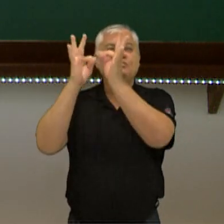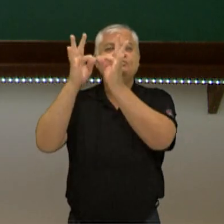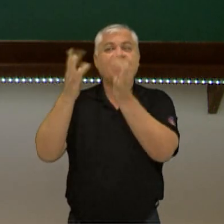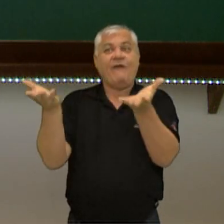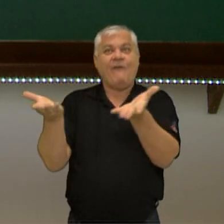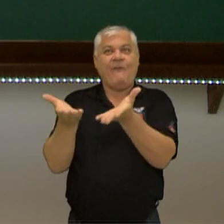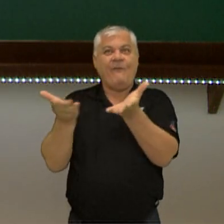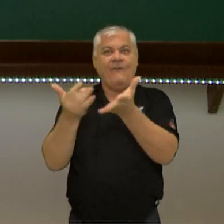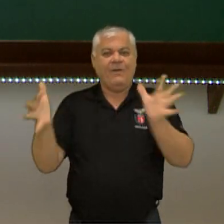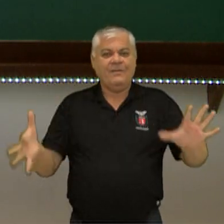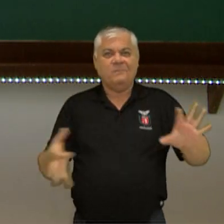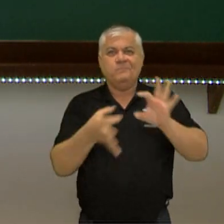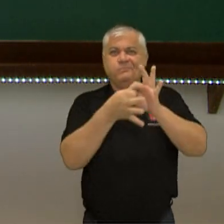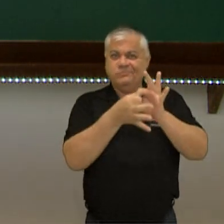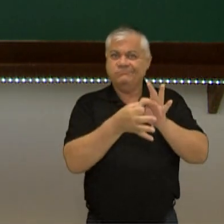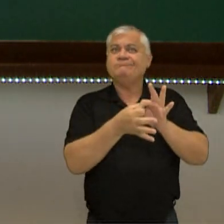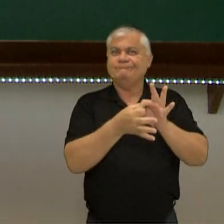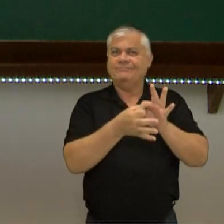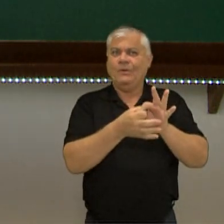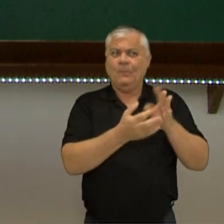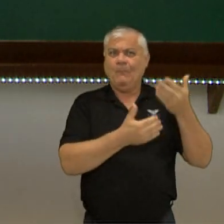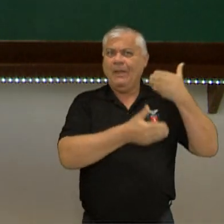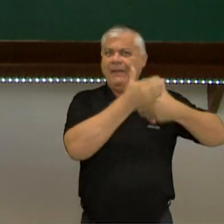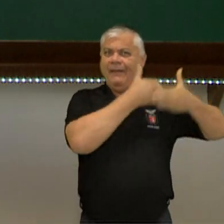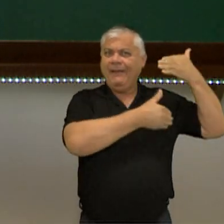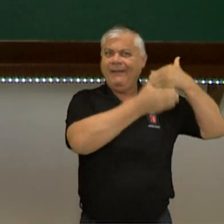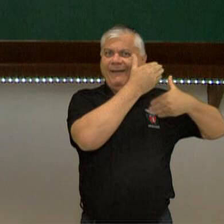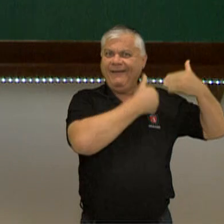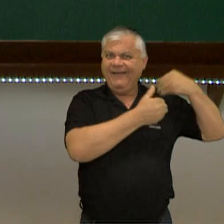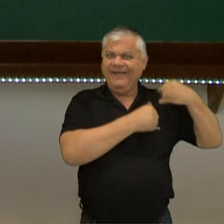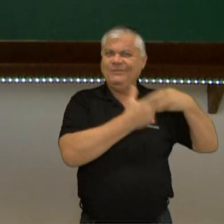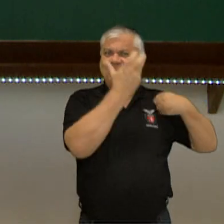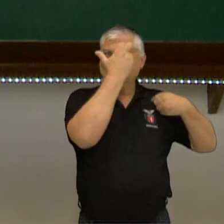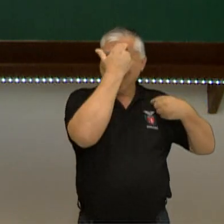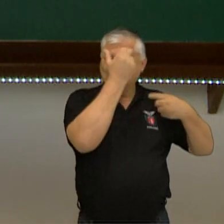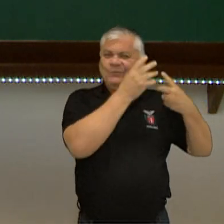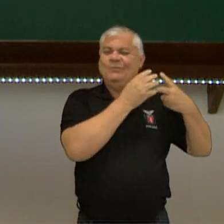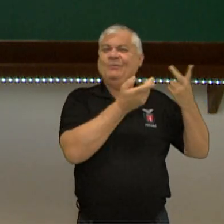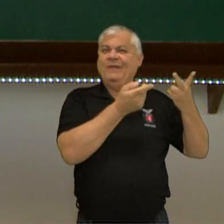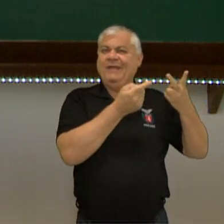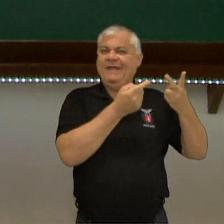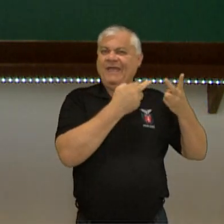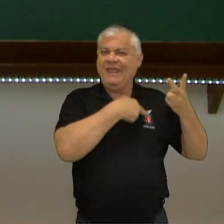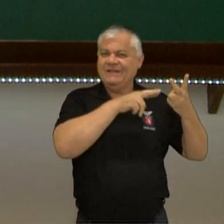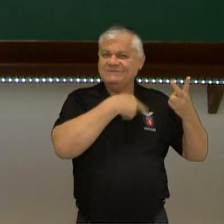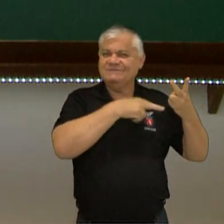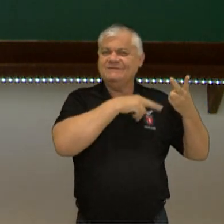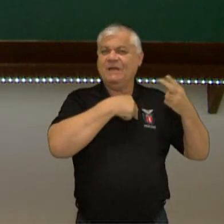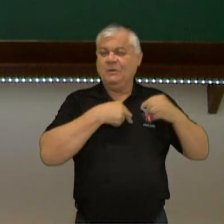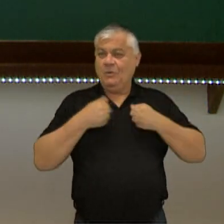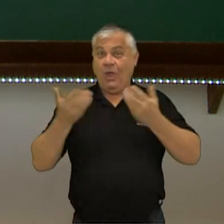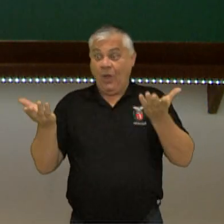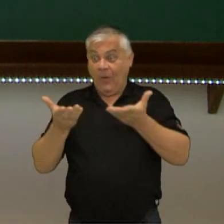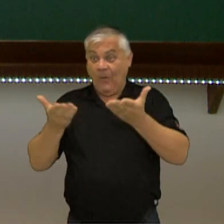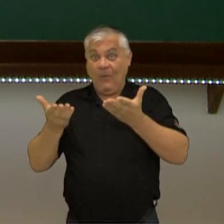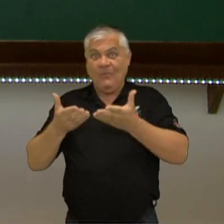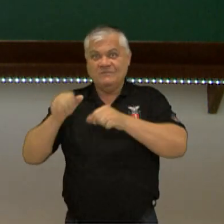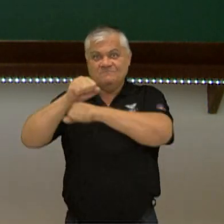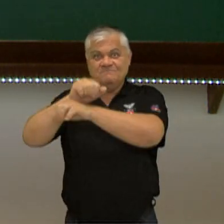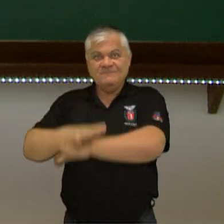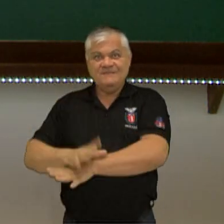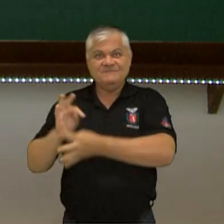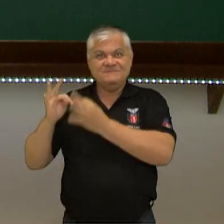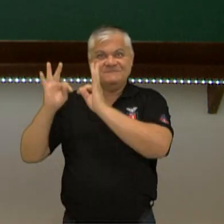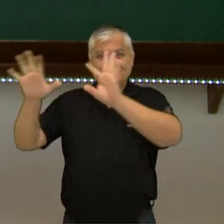presente e com o futuro. Afinal de contas, cada vez mais estamos usando as mídias e tecnologias, não só nas nossas aulas,